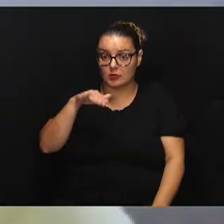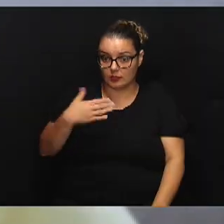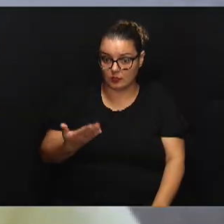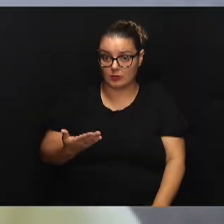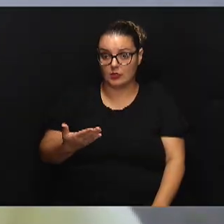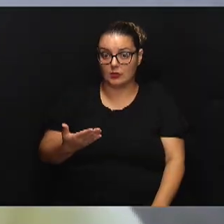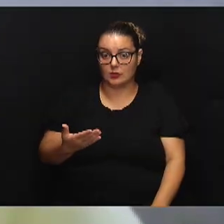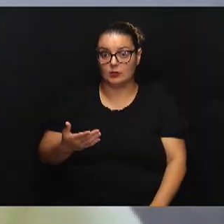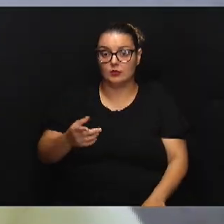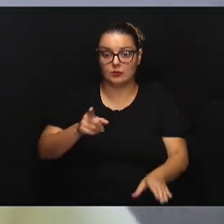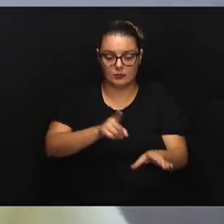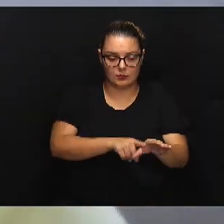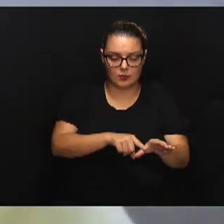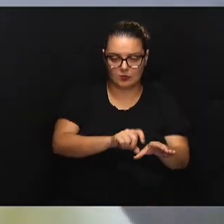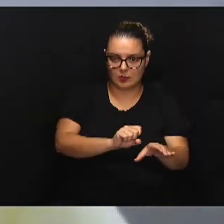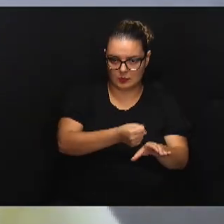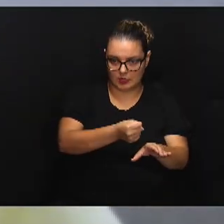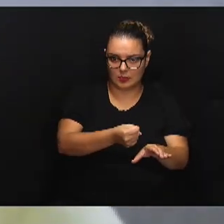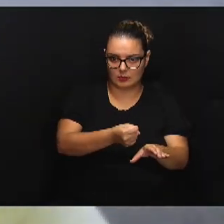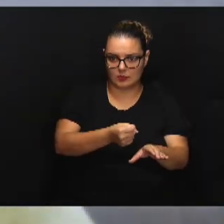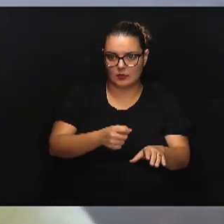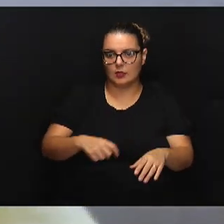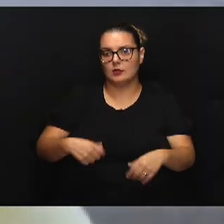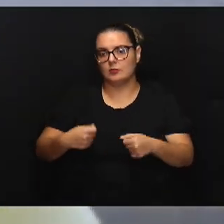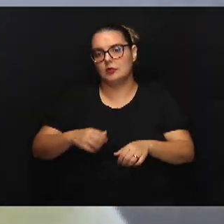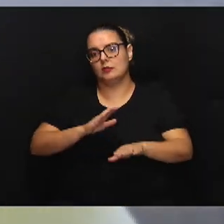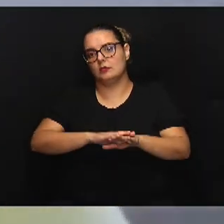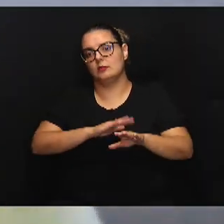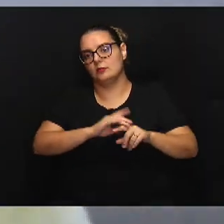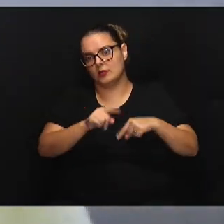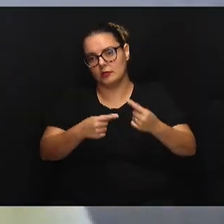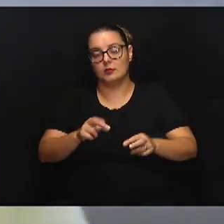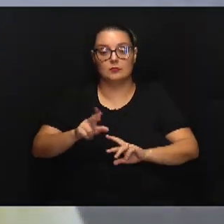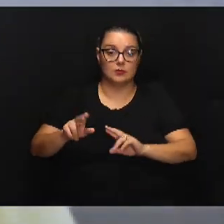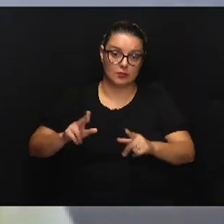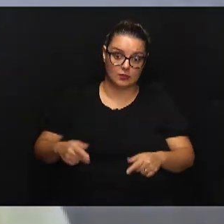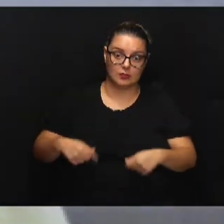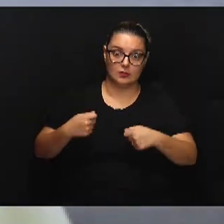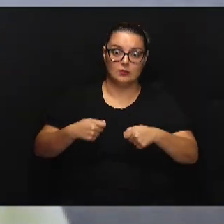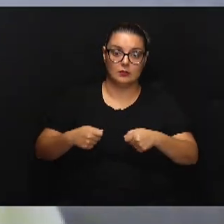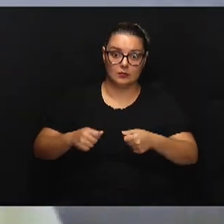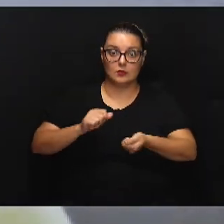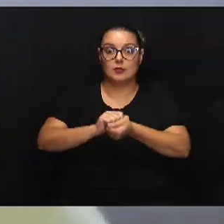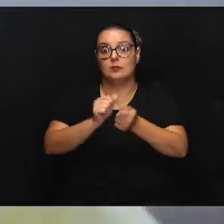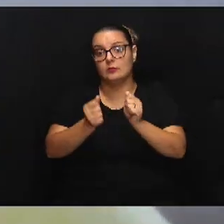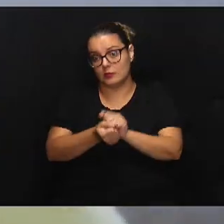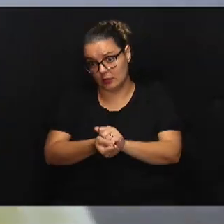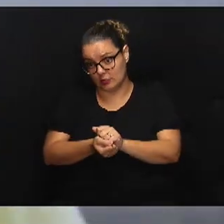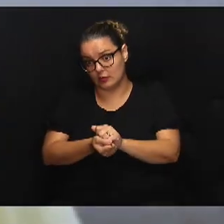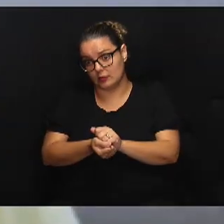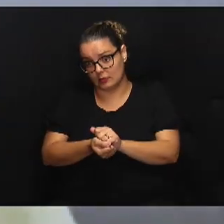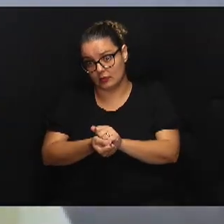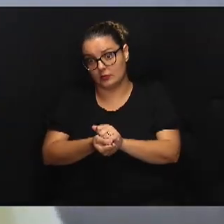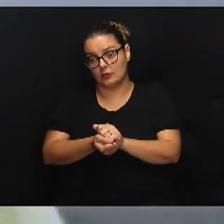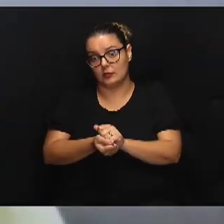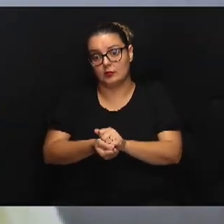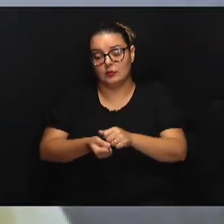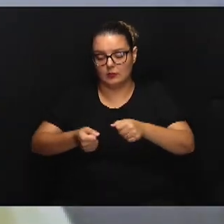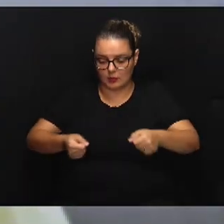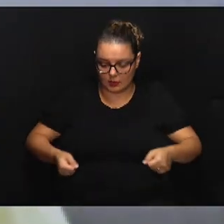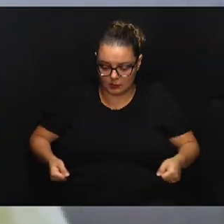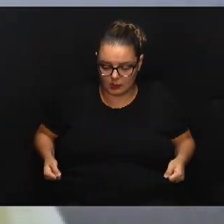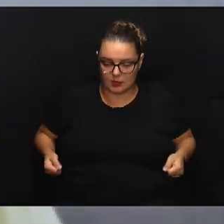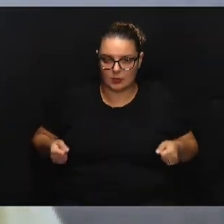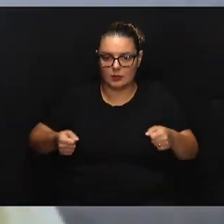meu pé, eu tive que funcionar de forma diferente. Eu precisei de uma adaptação. Eu preciso fazer uso de muletas para